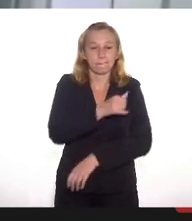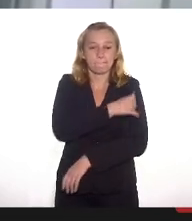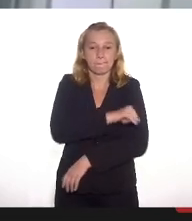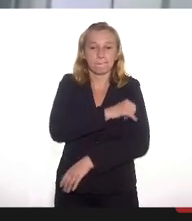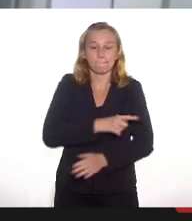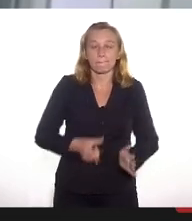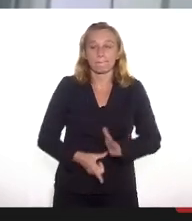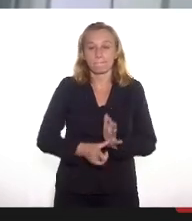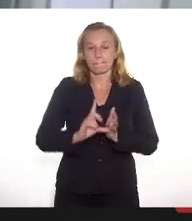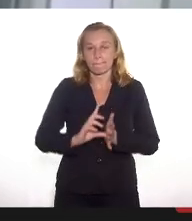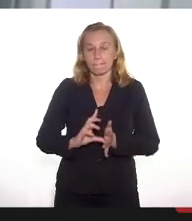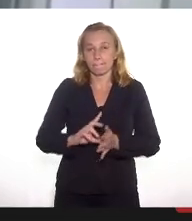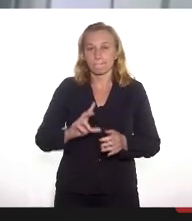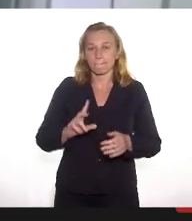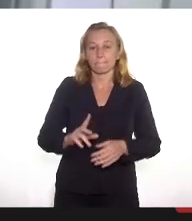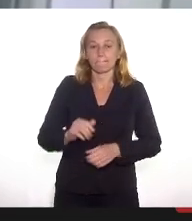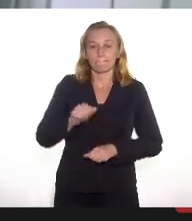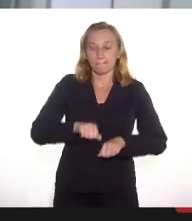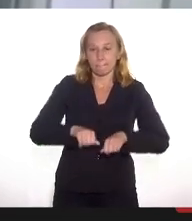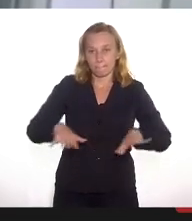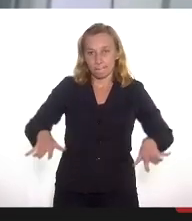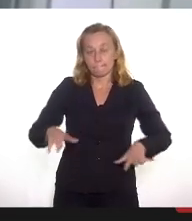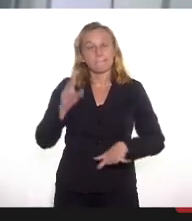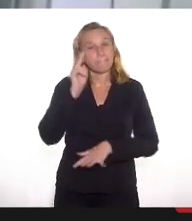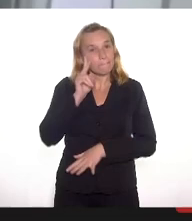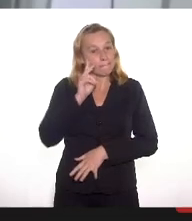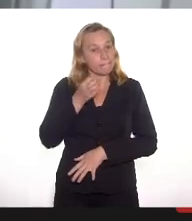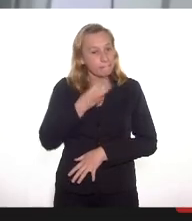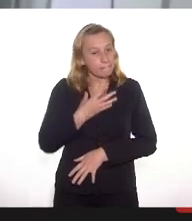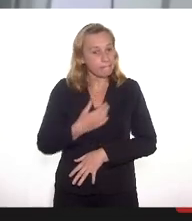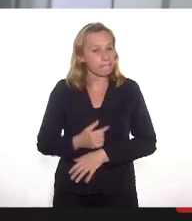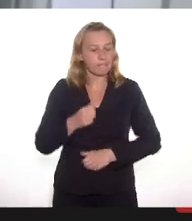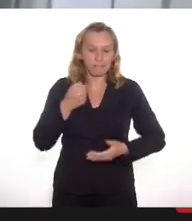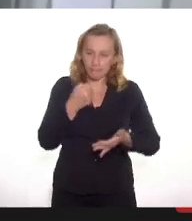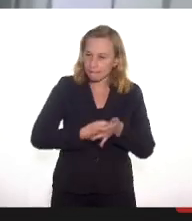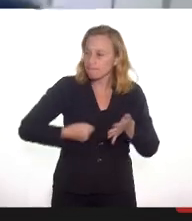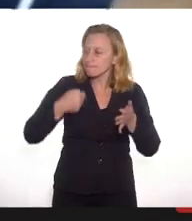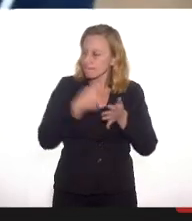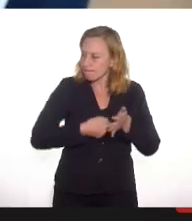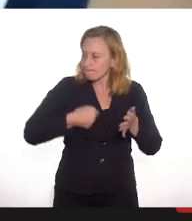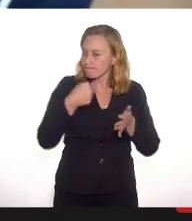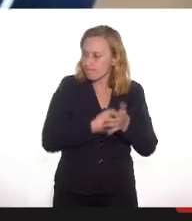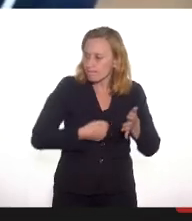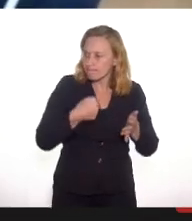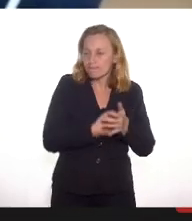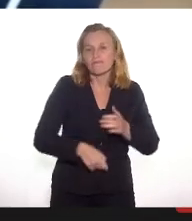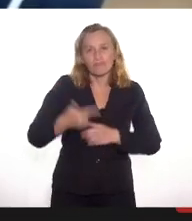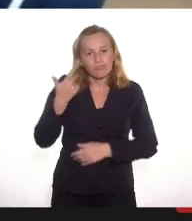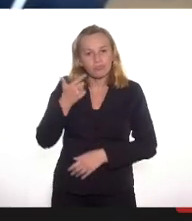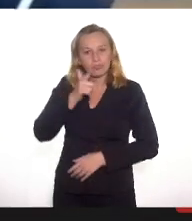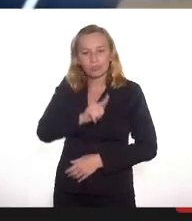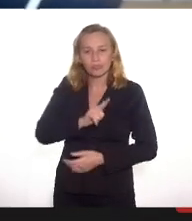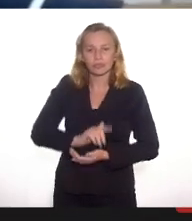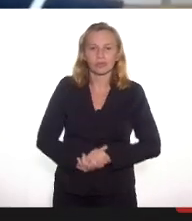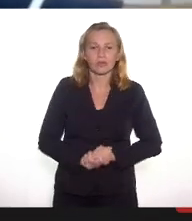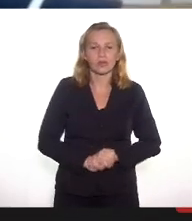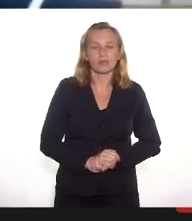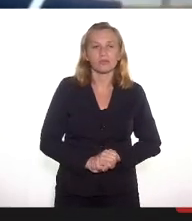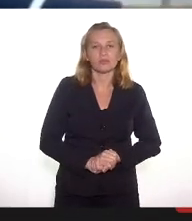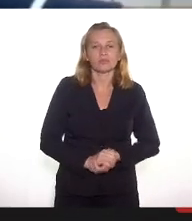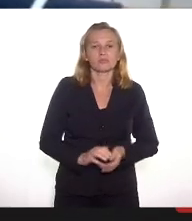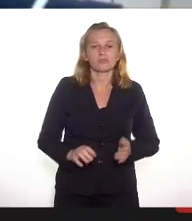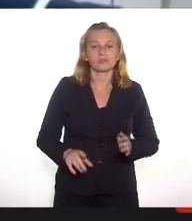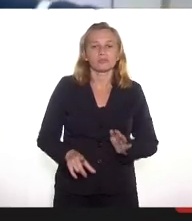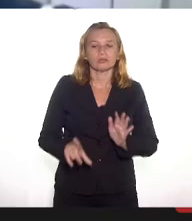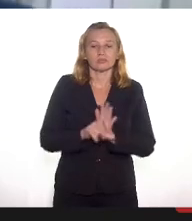Mesmo antes da academia para descobrir mão dela é bom lembrar por exemplo a luta que nós travamos para conseguir ativar leitos